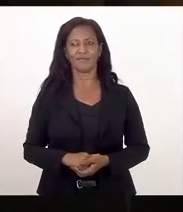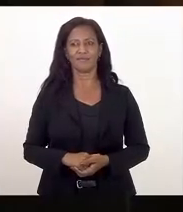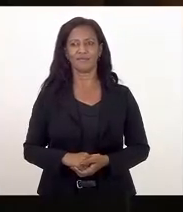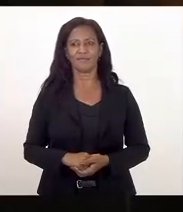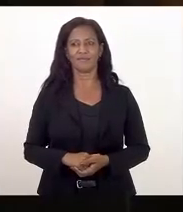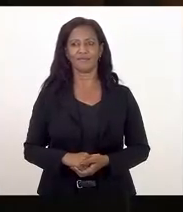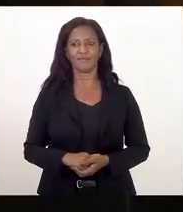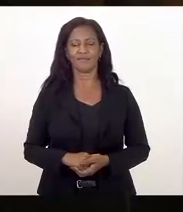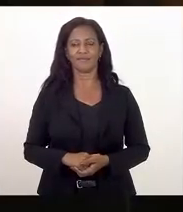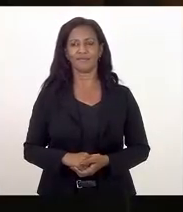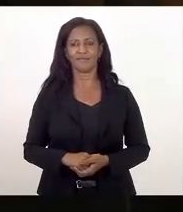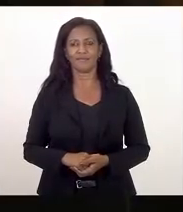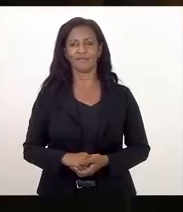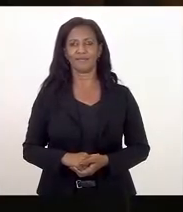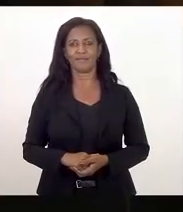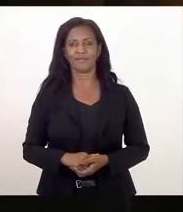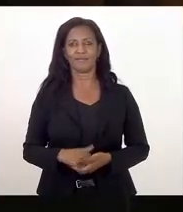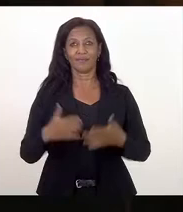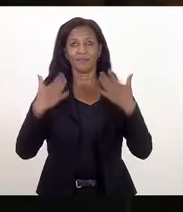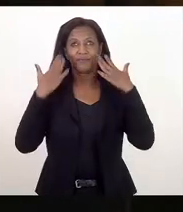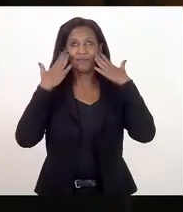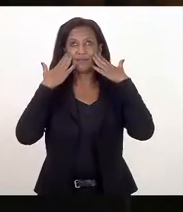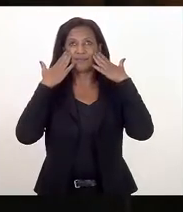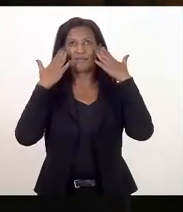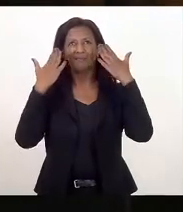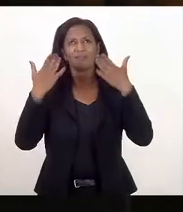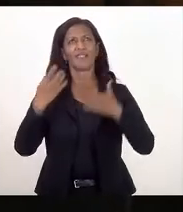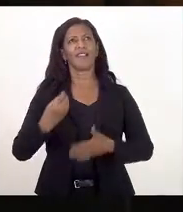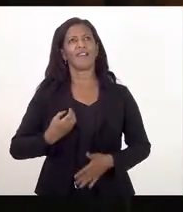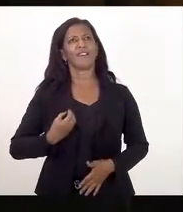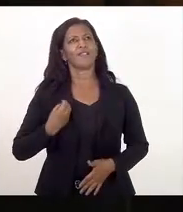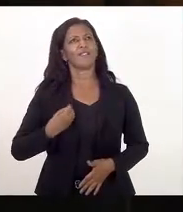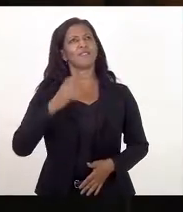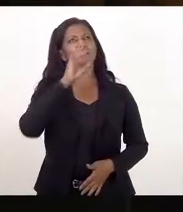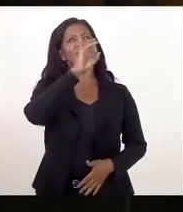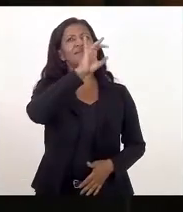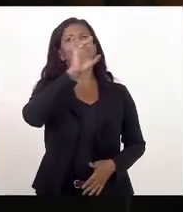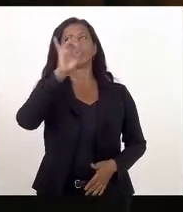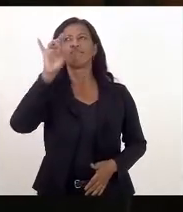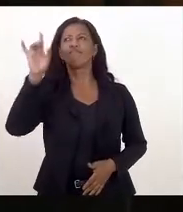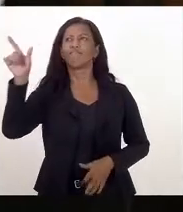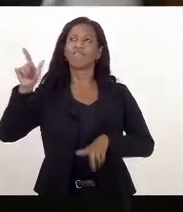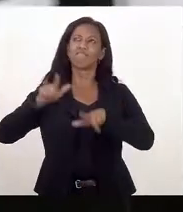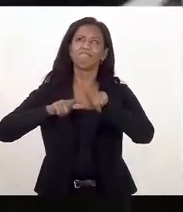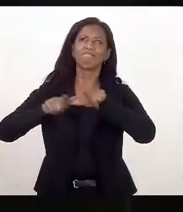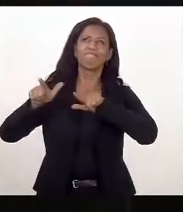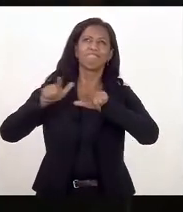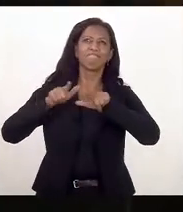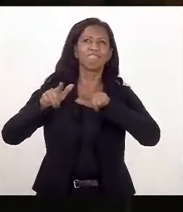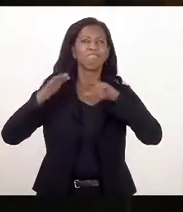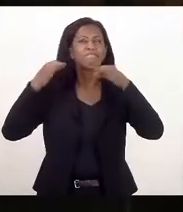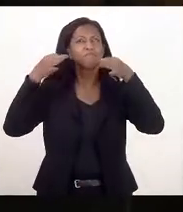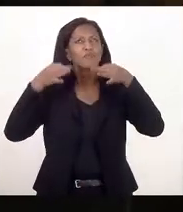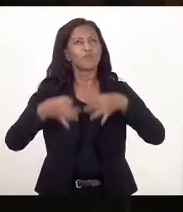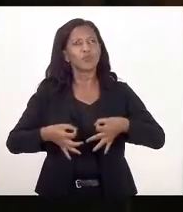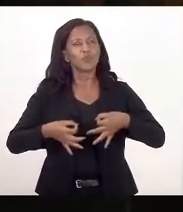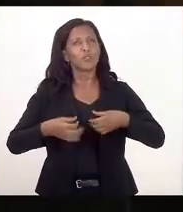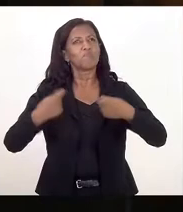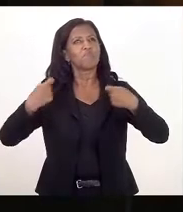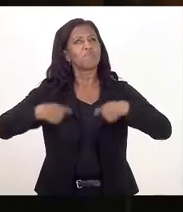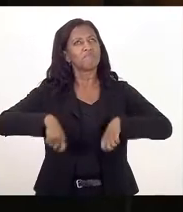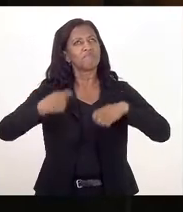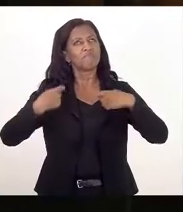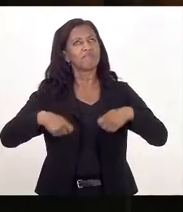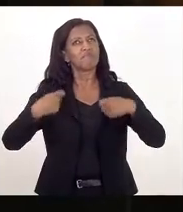É com grande satisfação que contemplamos a presença dos senhores por uma luta, por uma justa e merecida